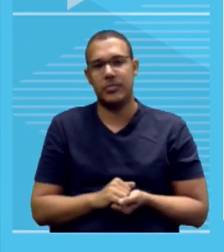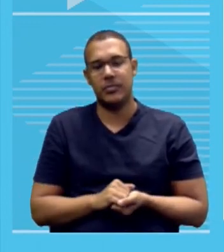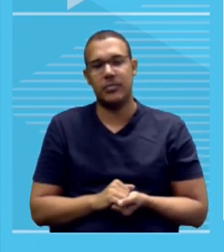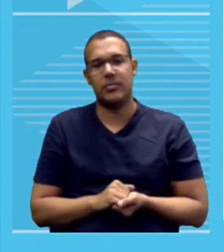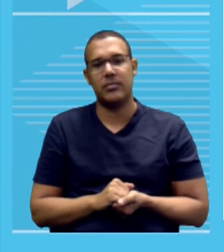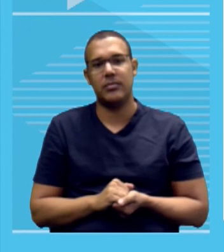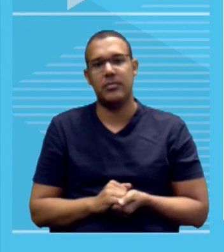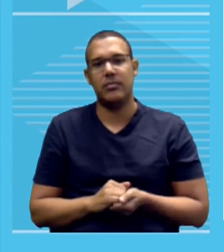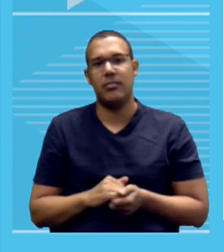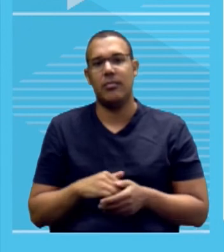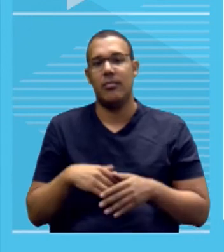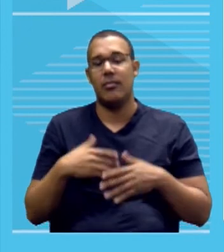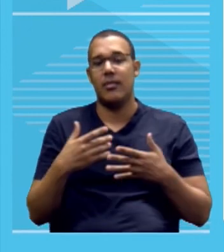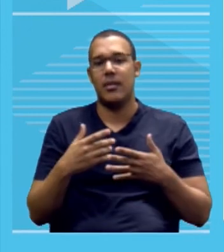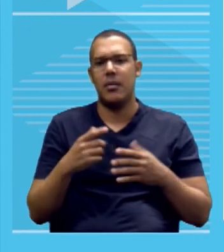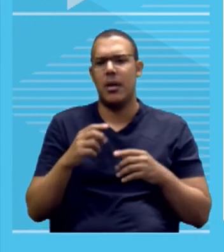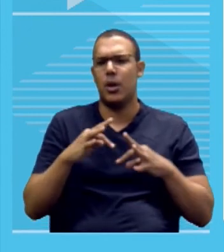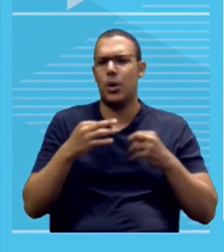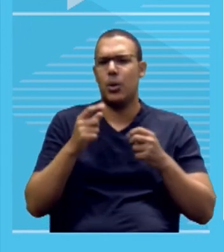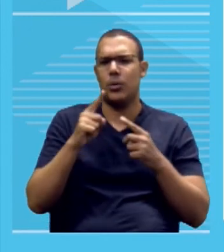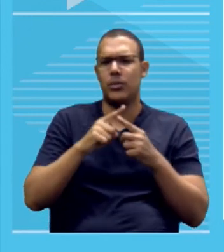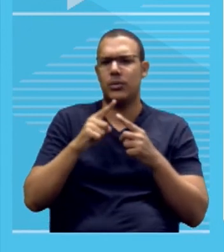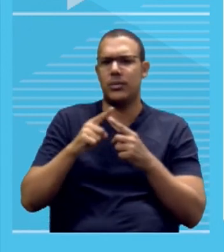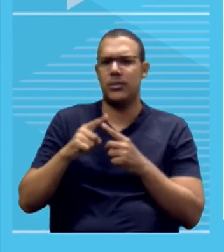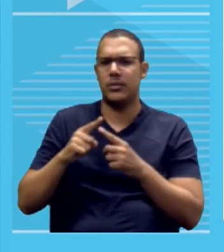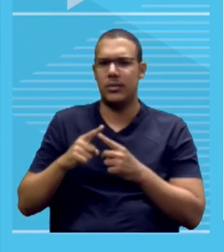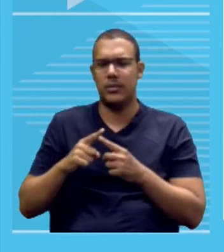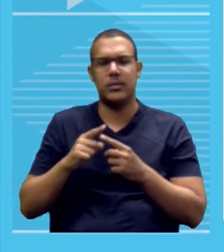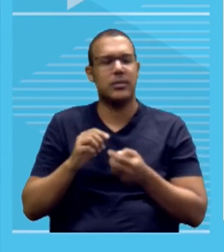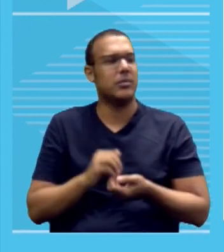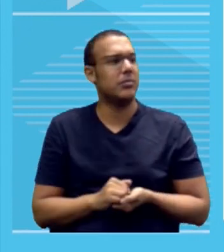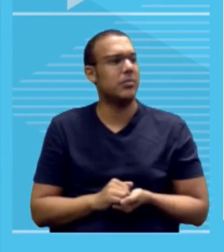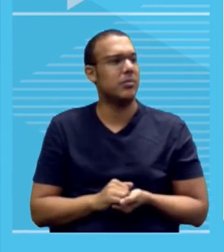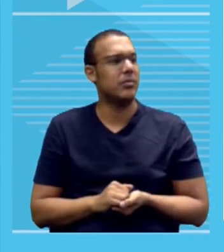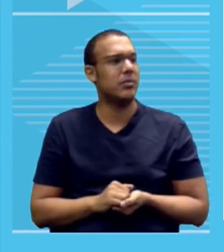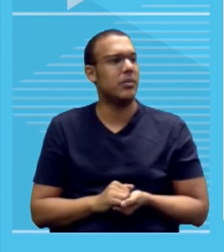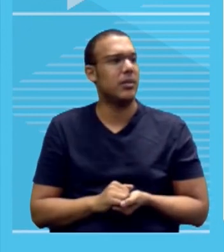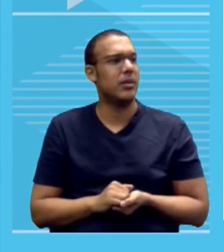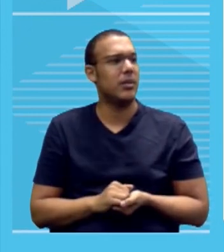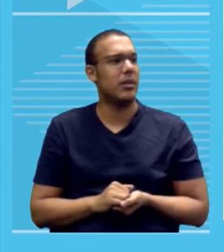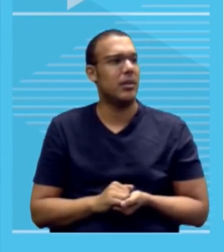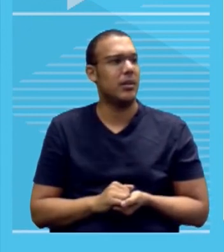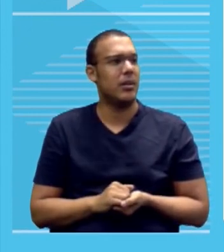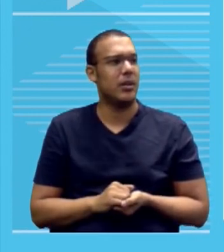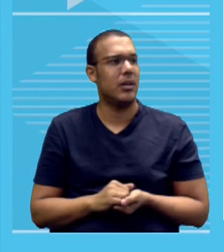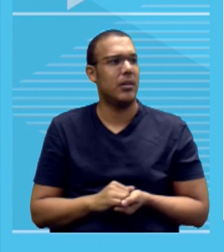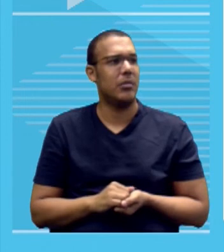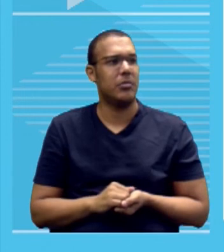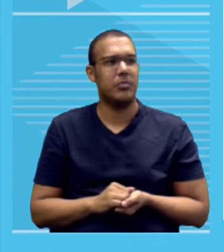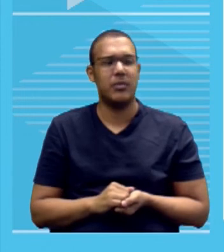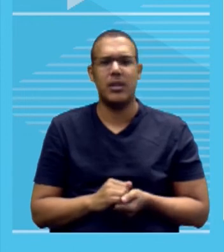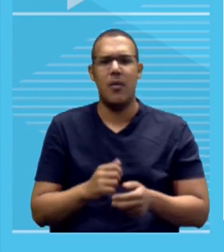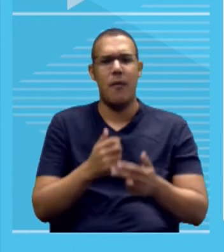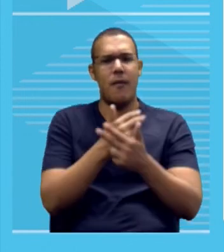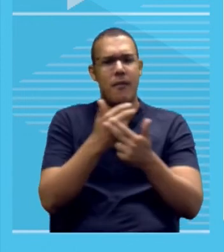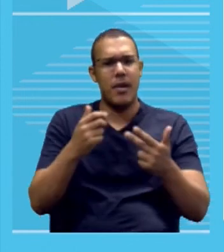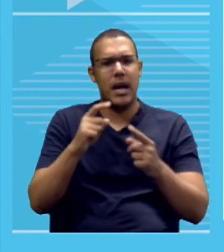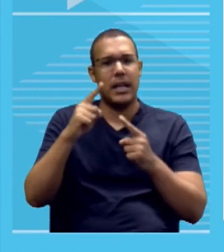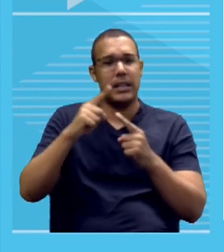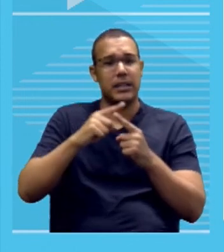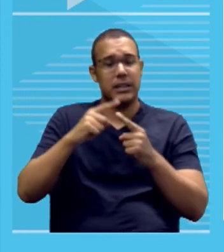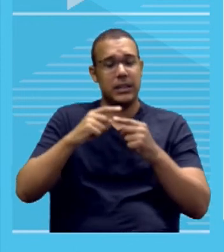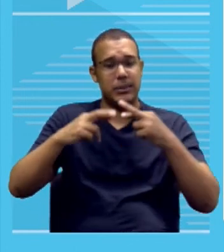para serve para todos os tipos aquelas por exemplo aqui eu tenho o PN tem o fuzil ele tem o